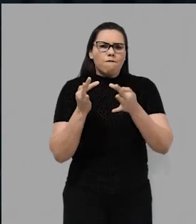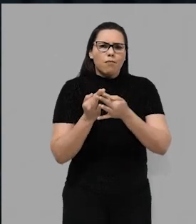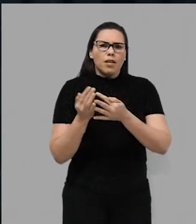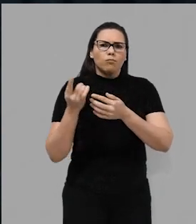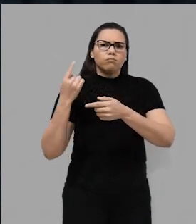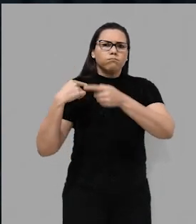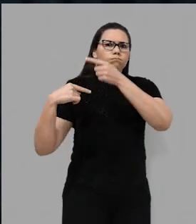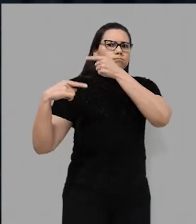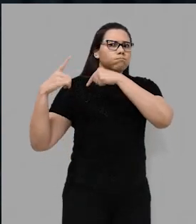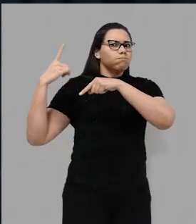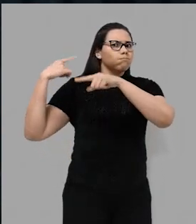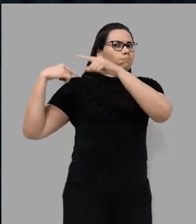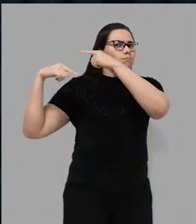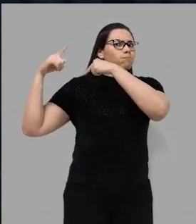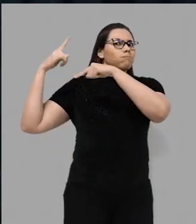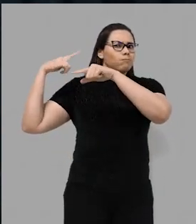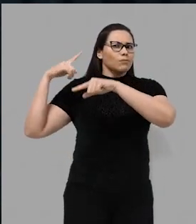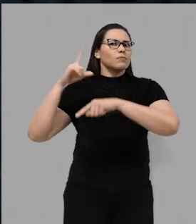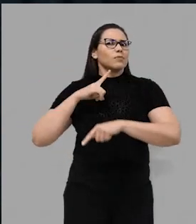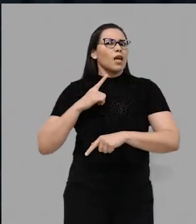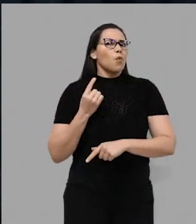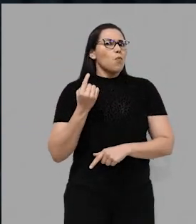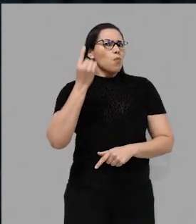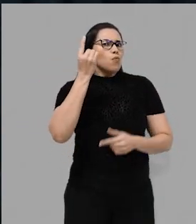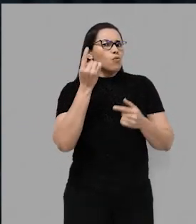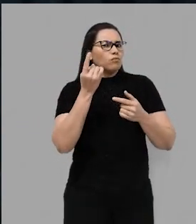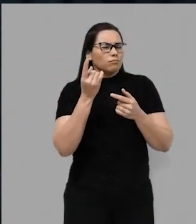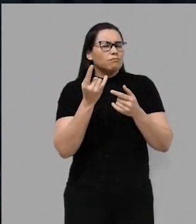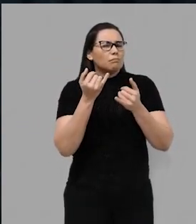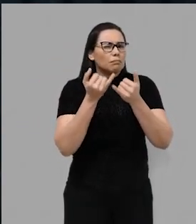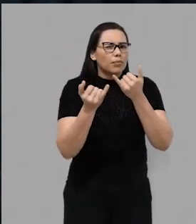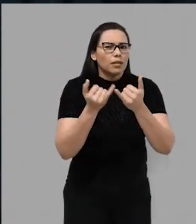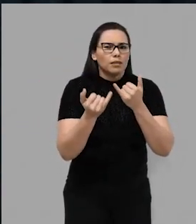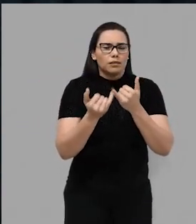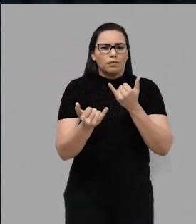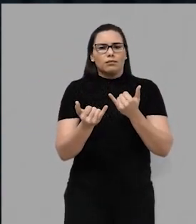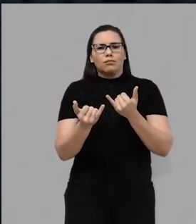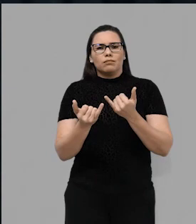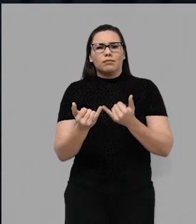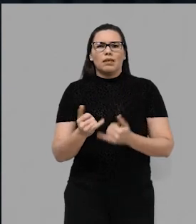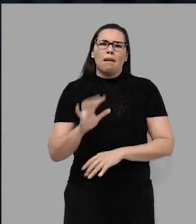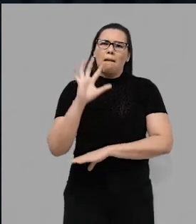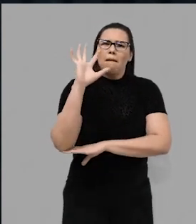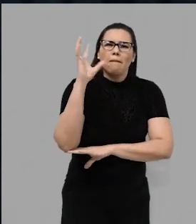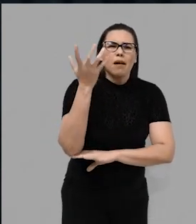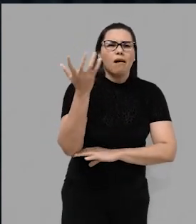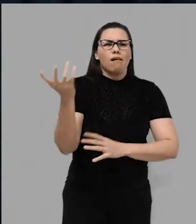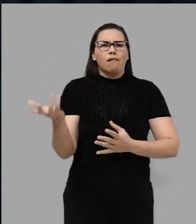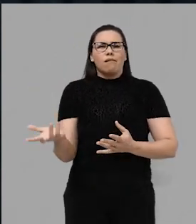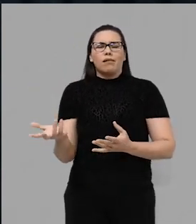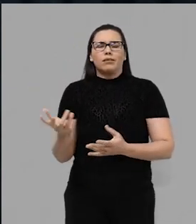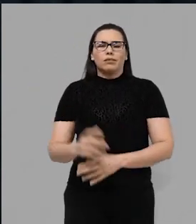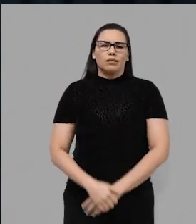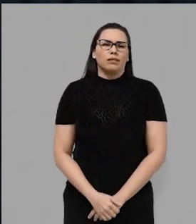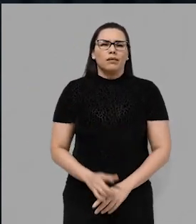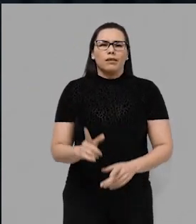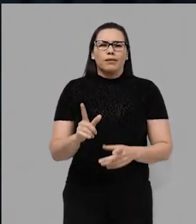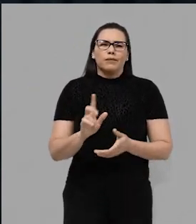todos nós, seres vivos, animais, plantas, micro-organismos, né, todos